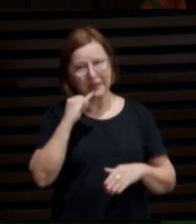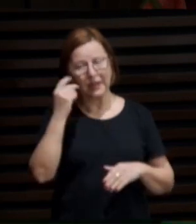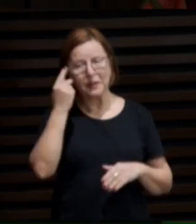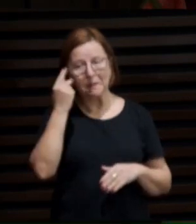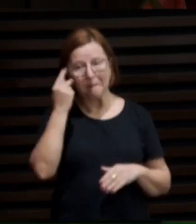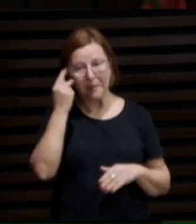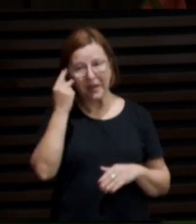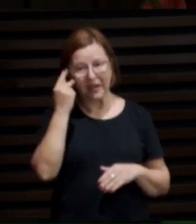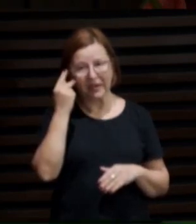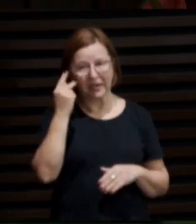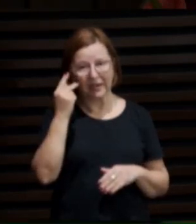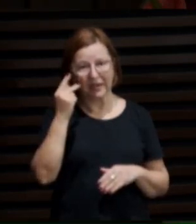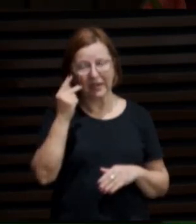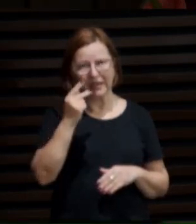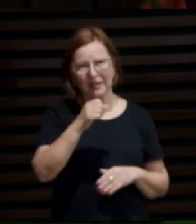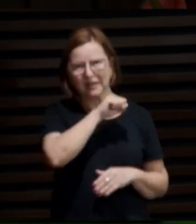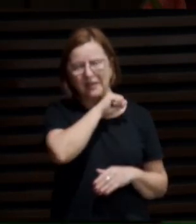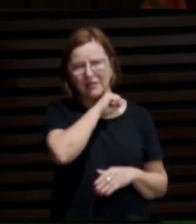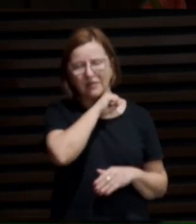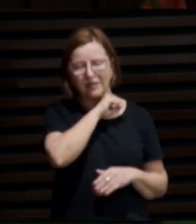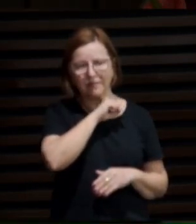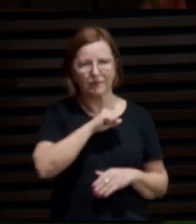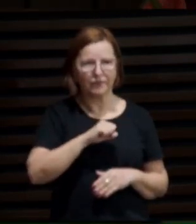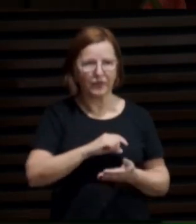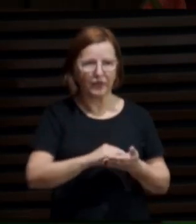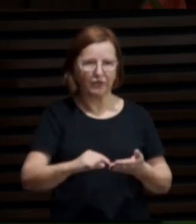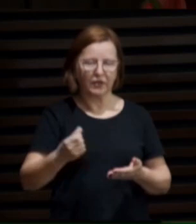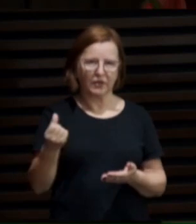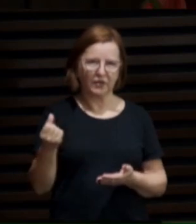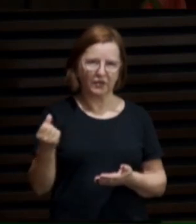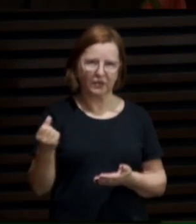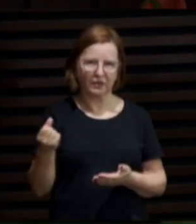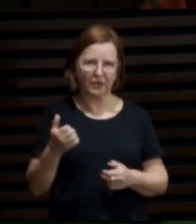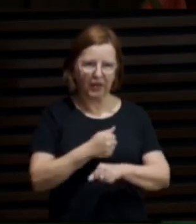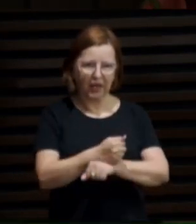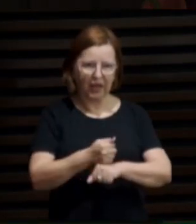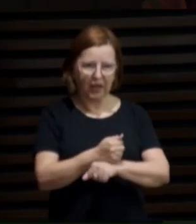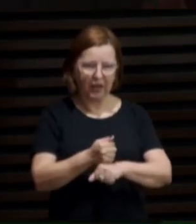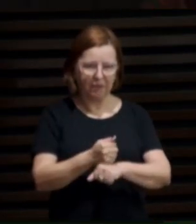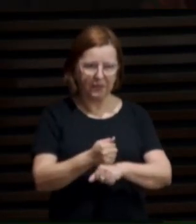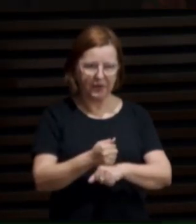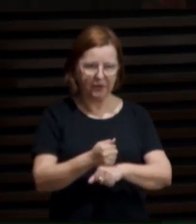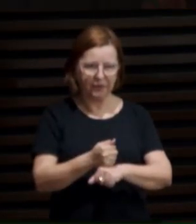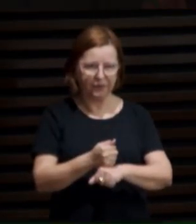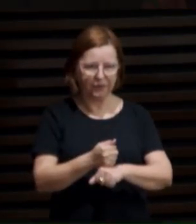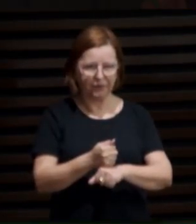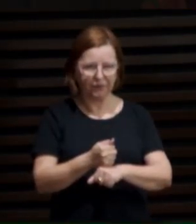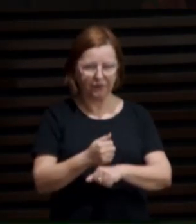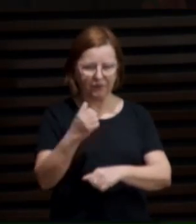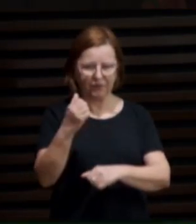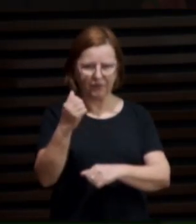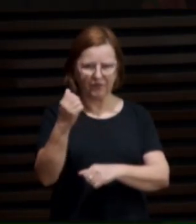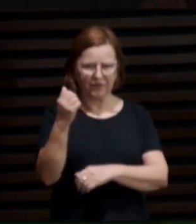estava querendo? Vamos ver agora o versículo 6. Tomou Abraão a lenha do holocausto e colocou sobre Isaac, seu filho. Ele,